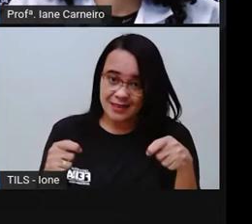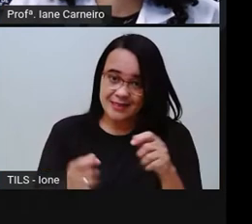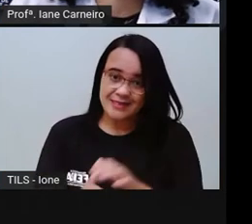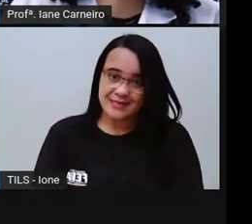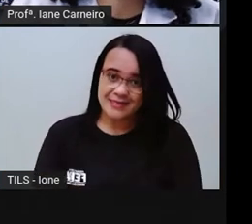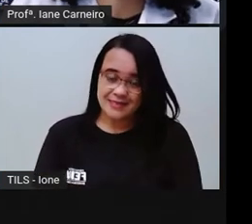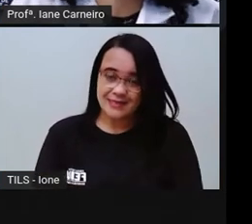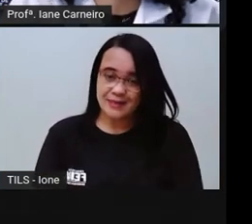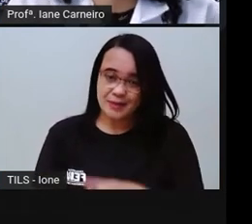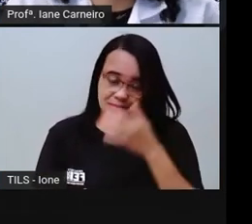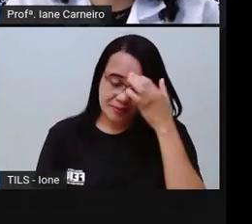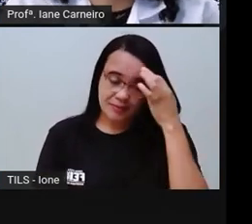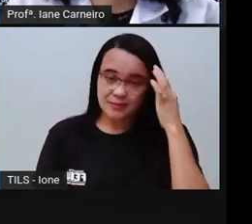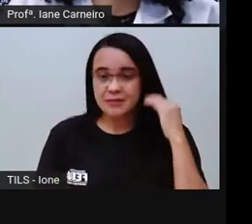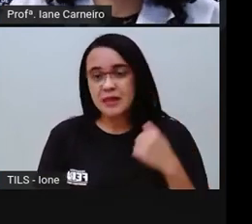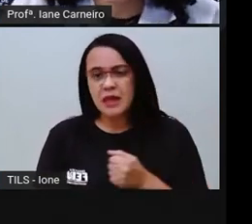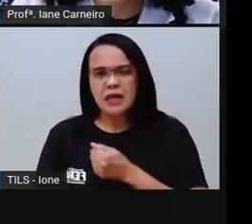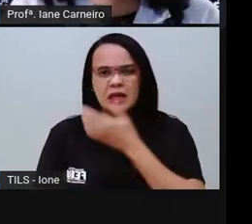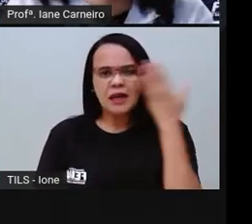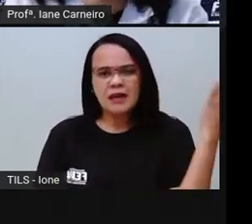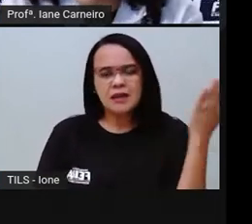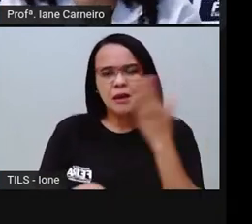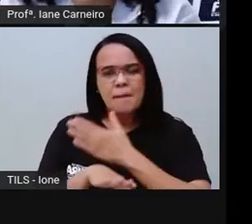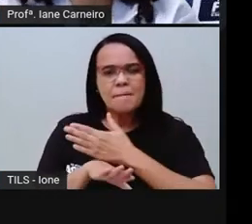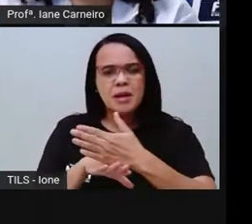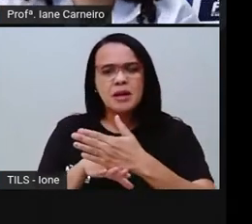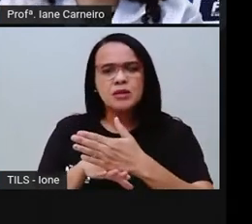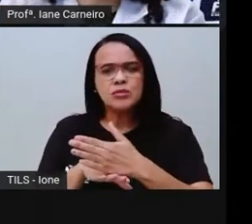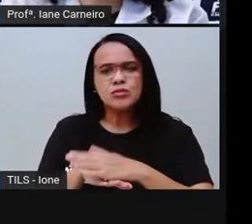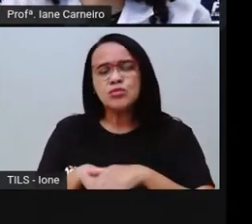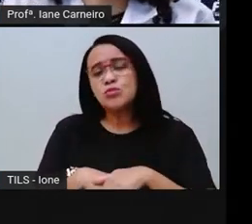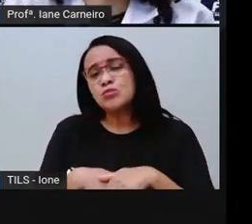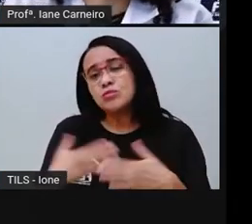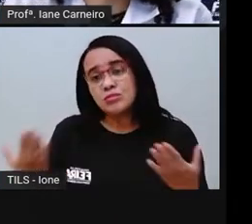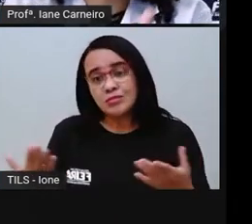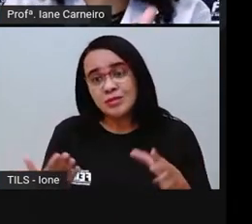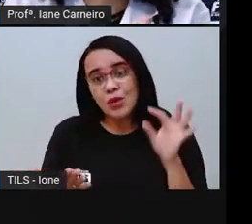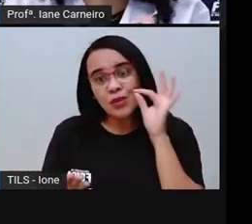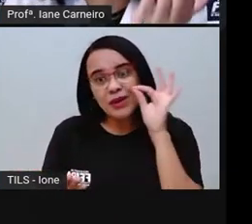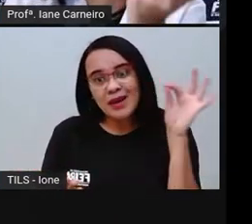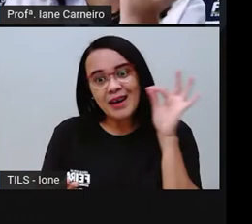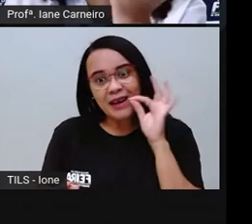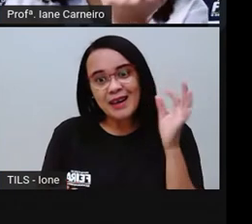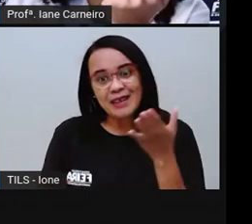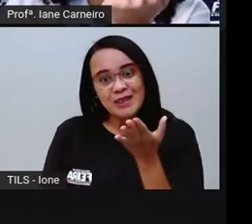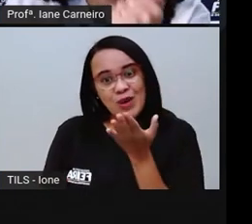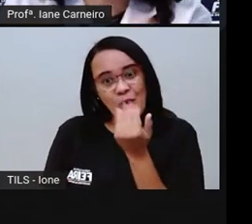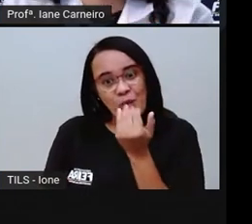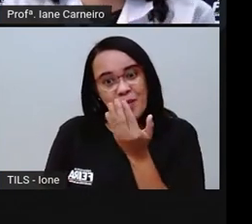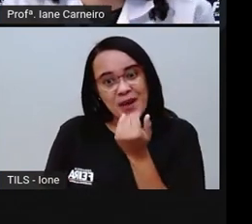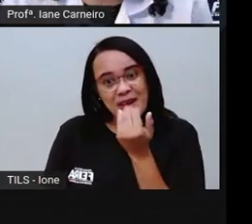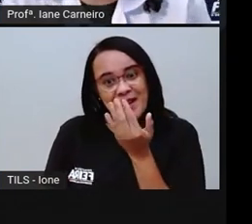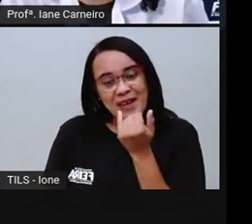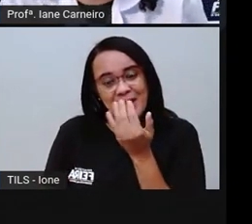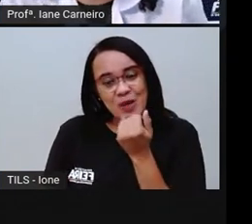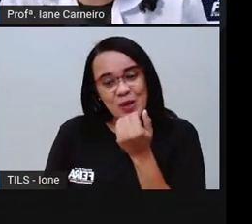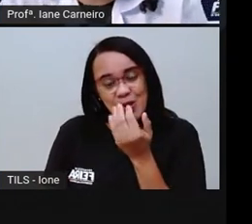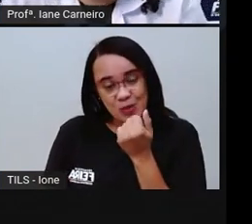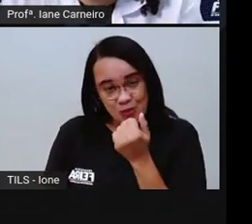cadê o toucinho que estava aqui aí vocês respondem gato o